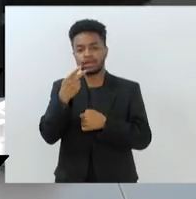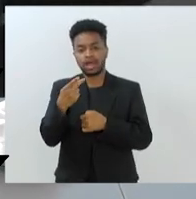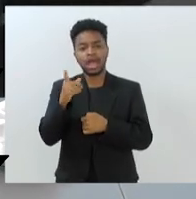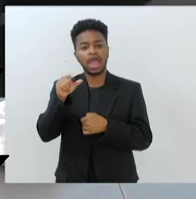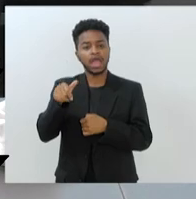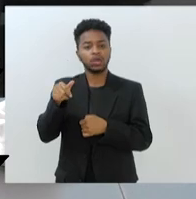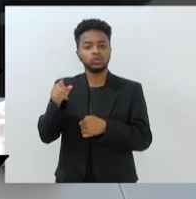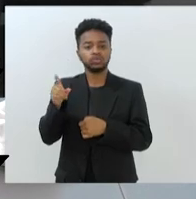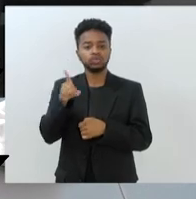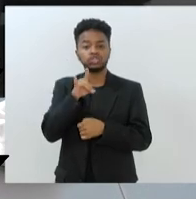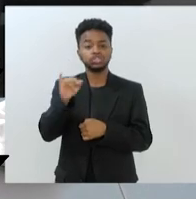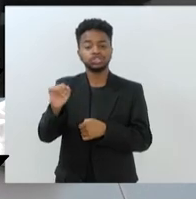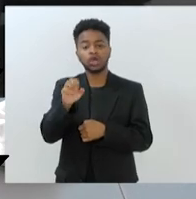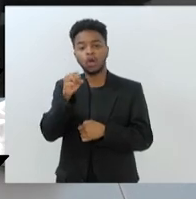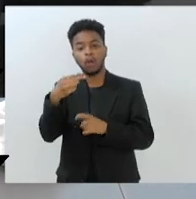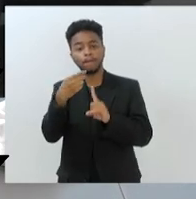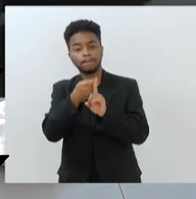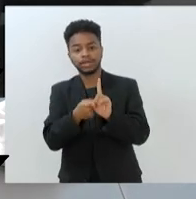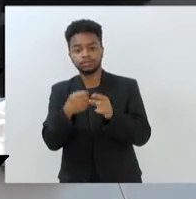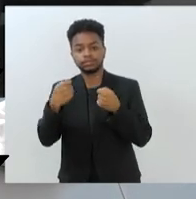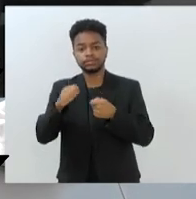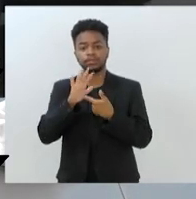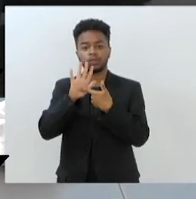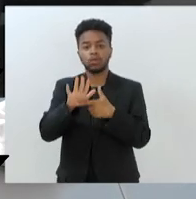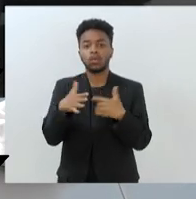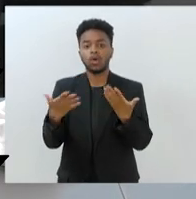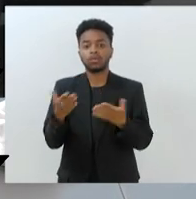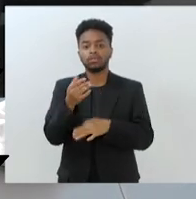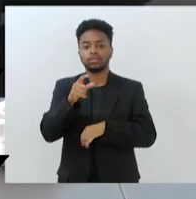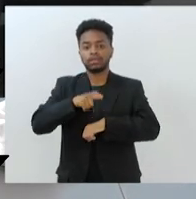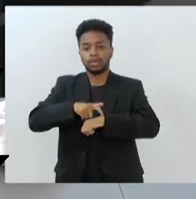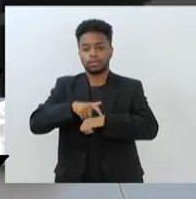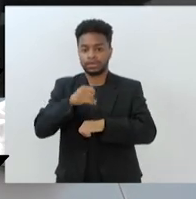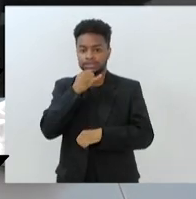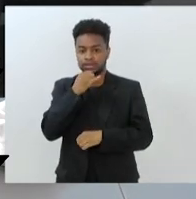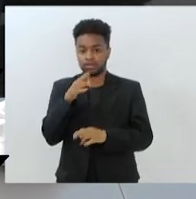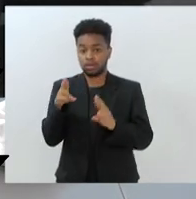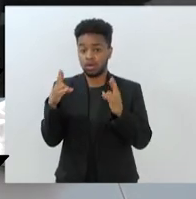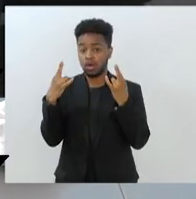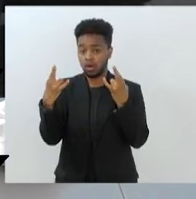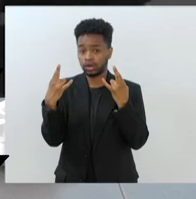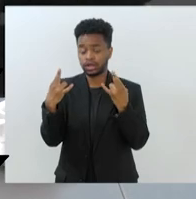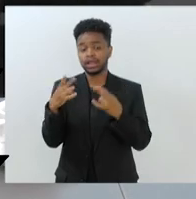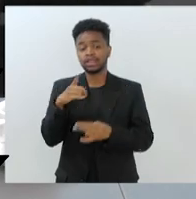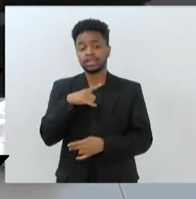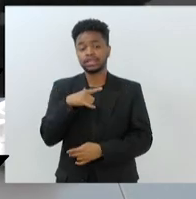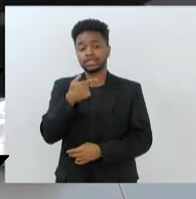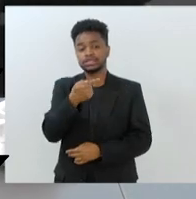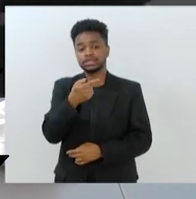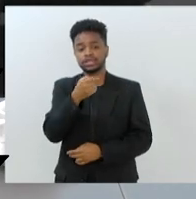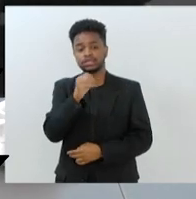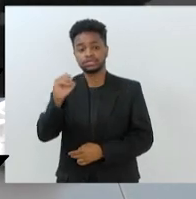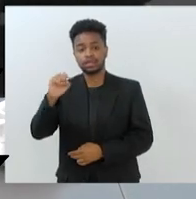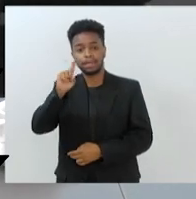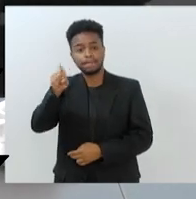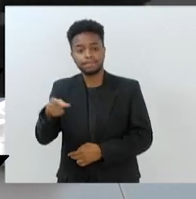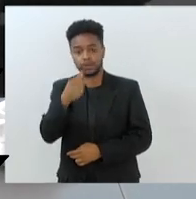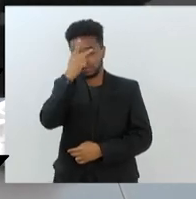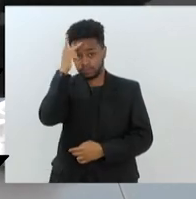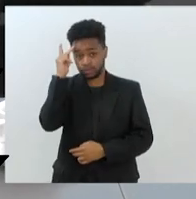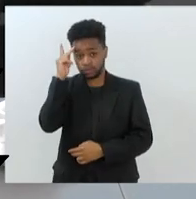mês, tem que ter a unidade do tempo. Por exemplo, no Rock in Rio foram 700 mil pessoas